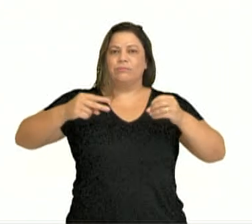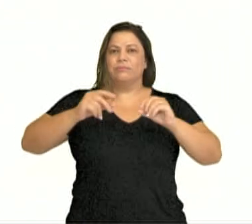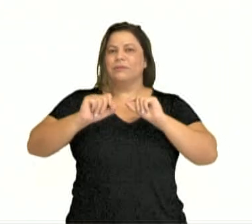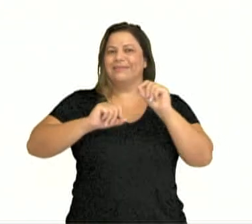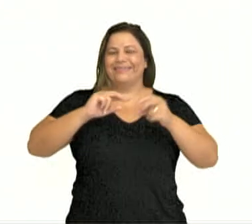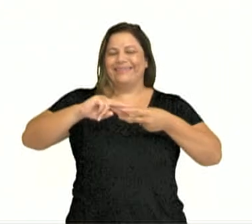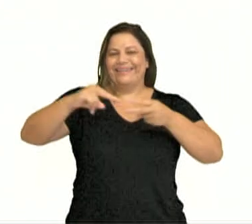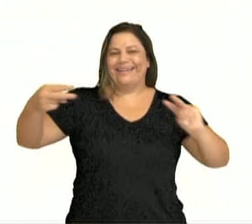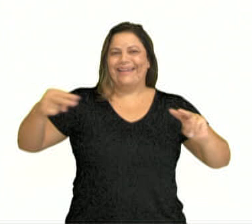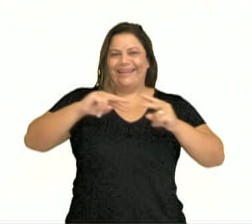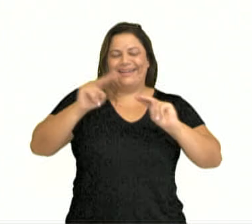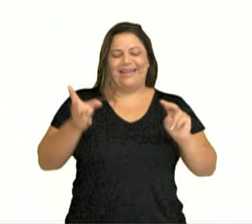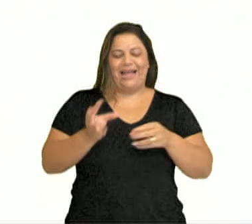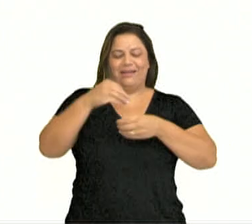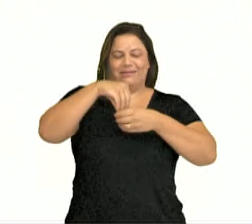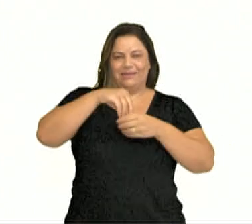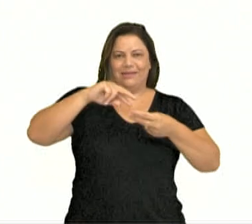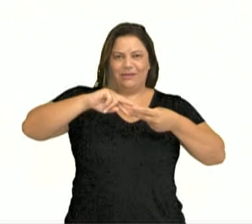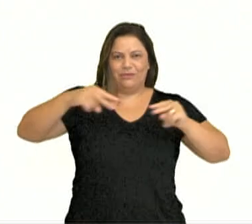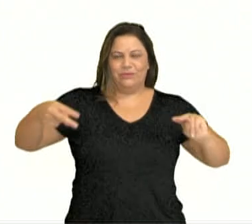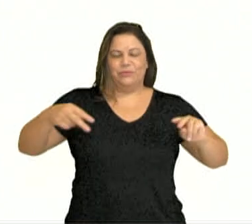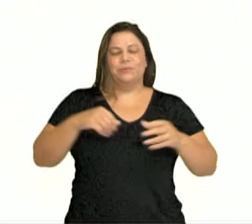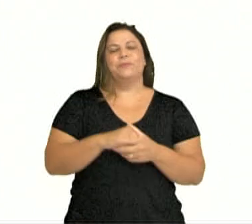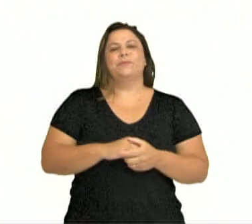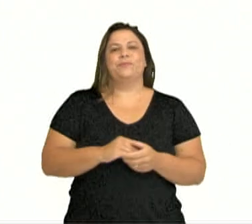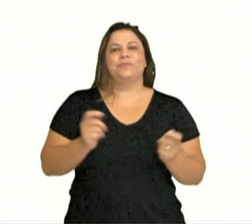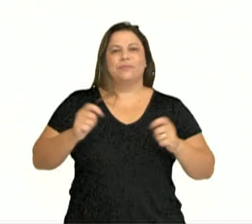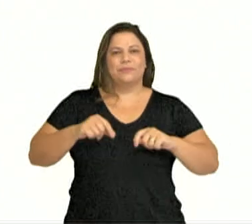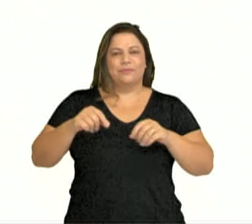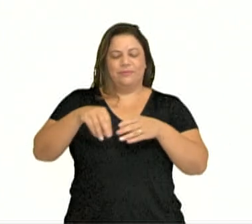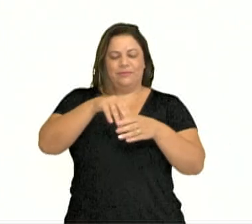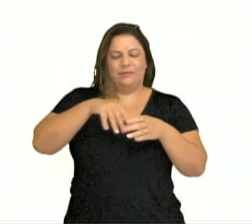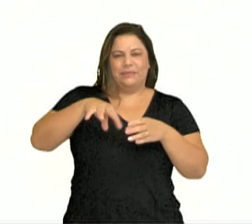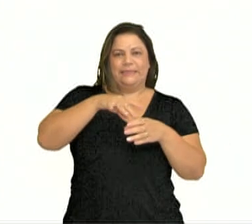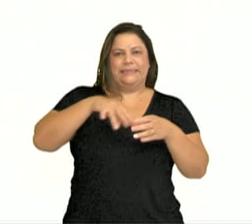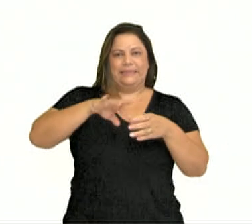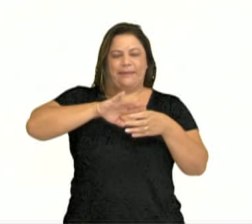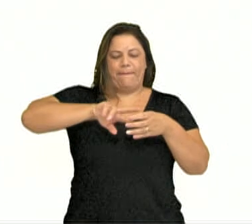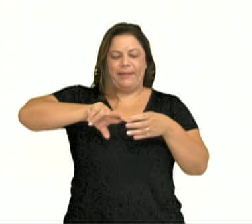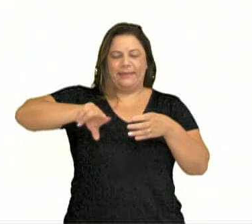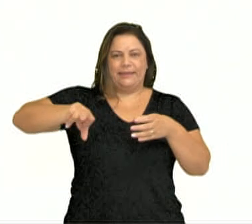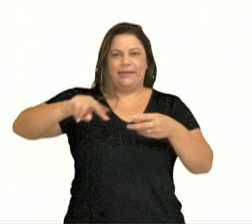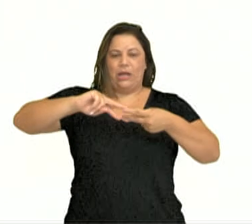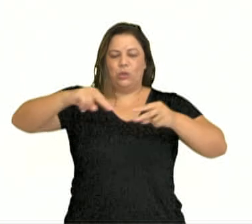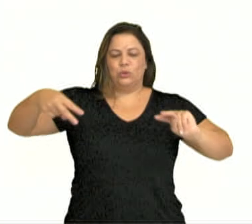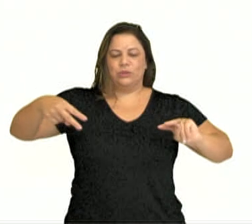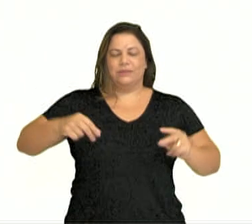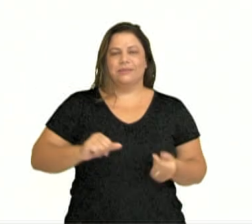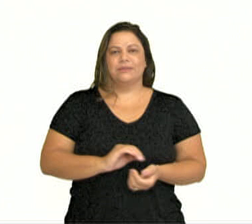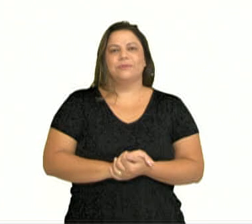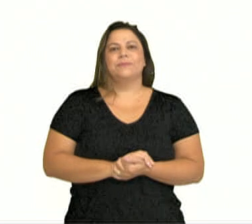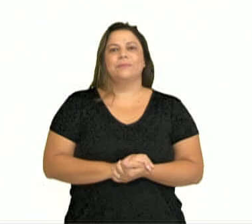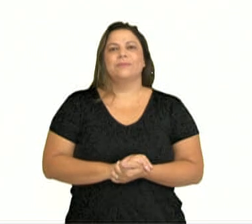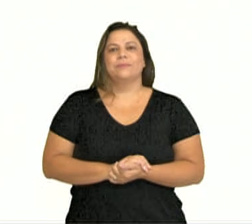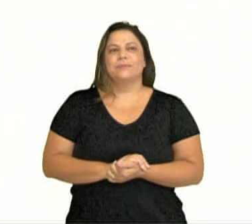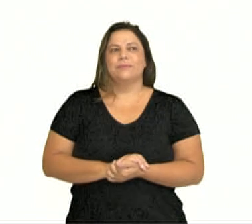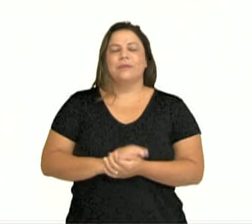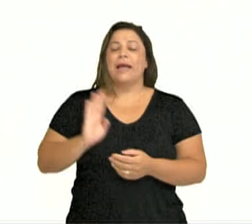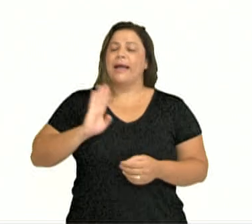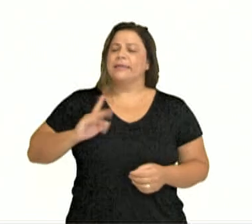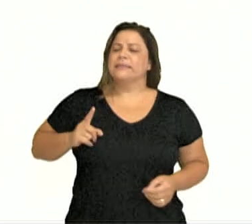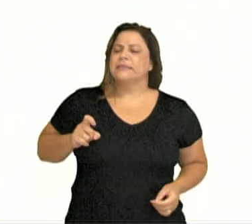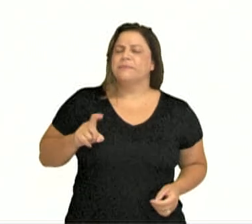plasmídio, além de possuir o material genético disperso no citoplasma. As bactérias, elas são